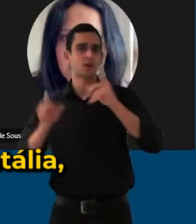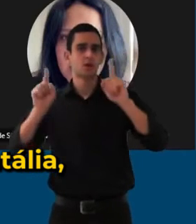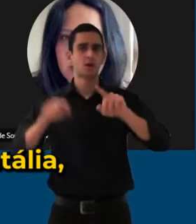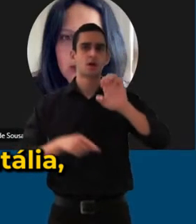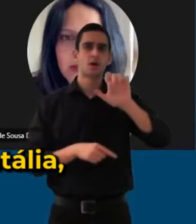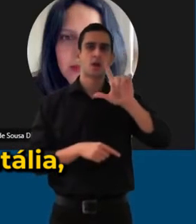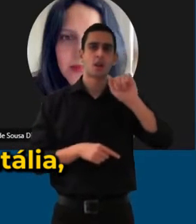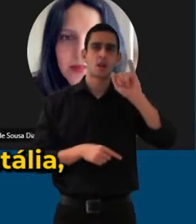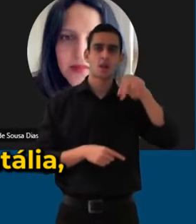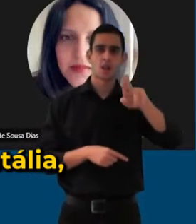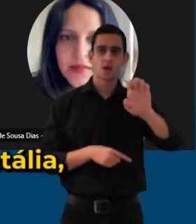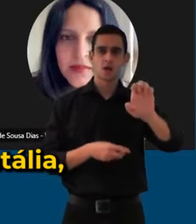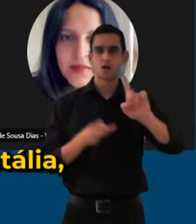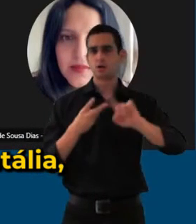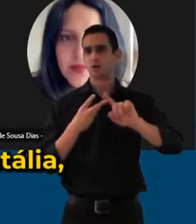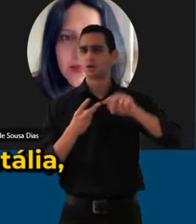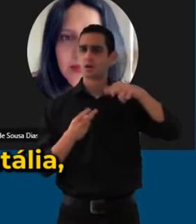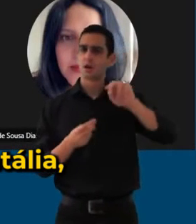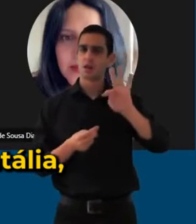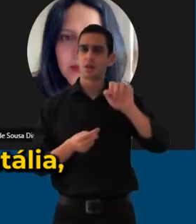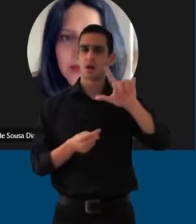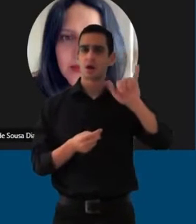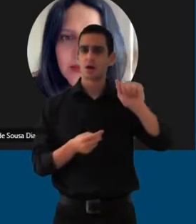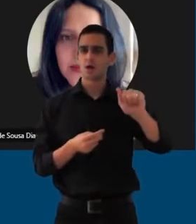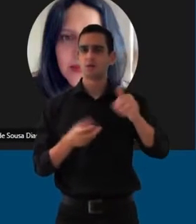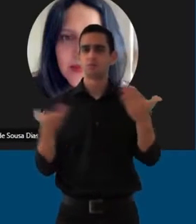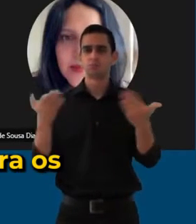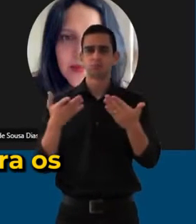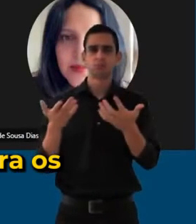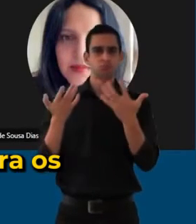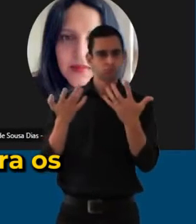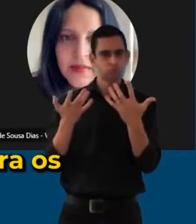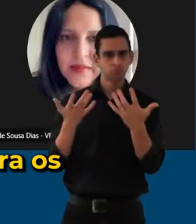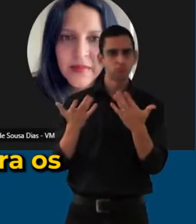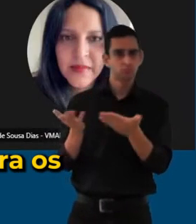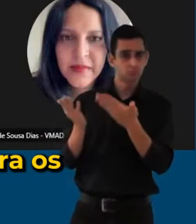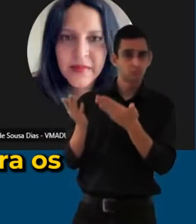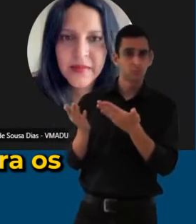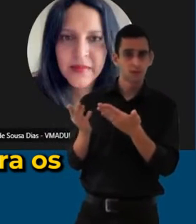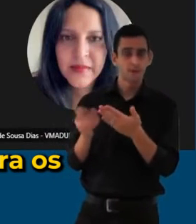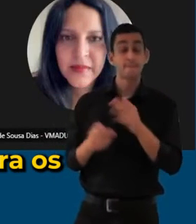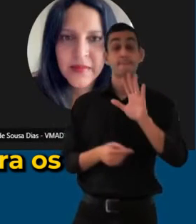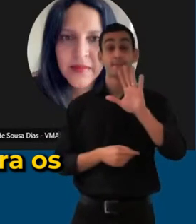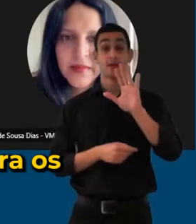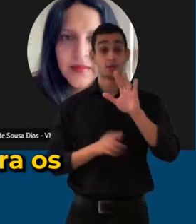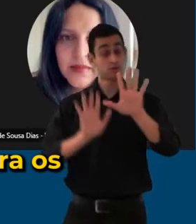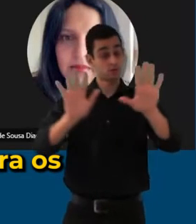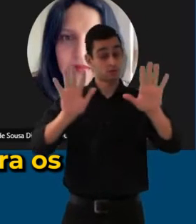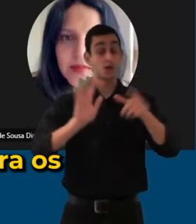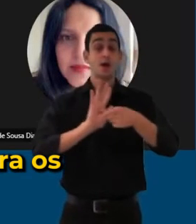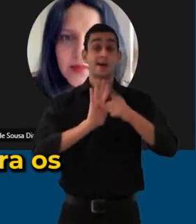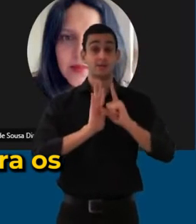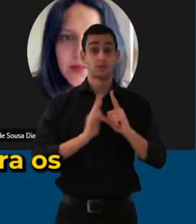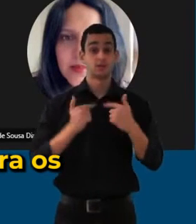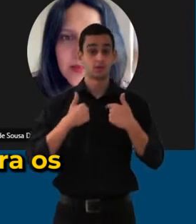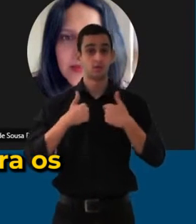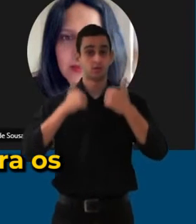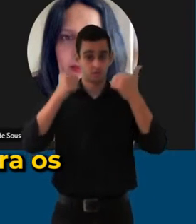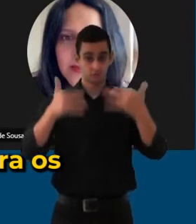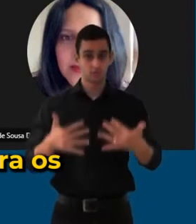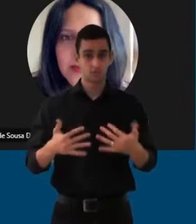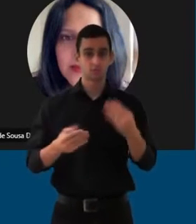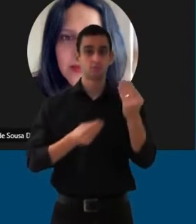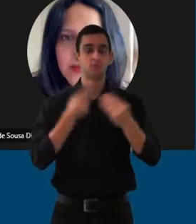doutora Natália, que gostaria de falar agora. Antes do IBRAM, eu quero só fazer uma ponderação aqui para os representantes